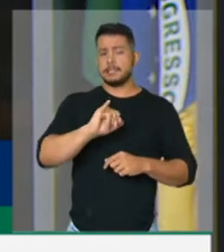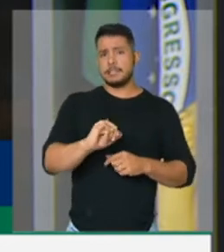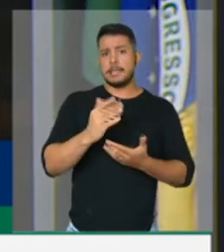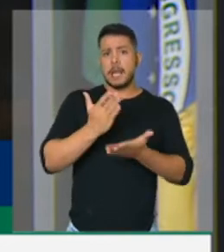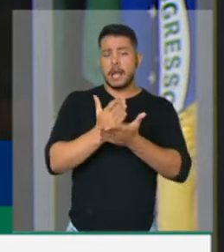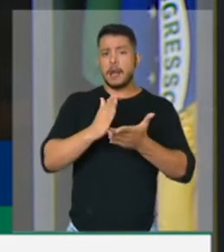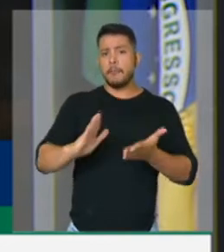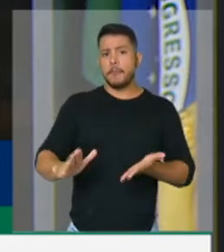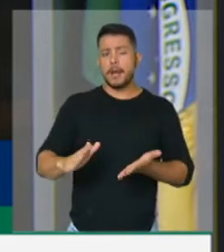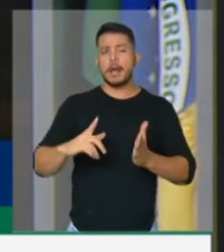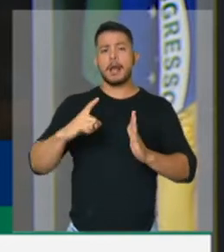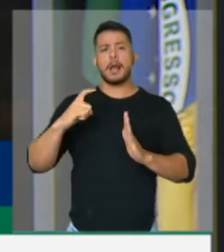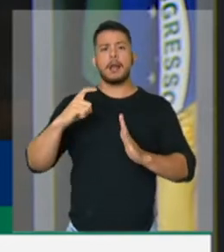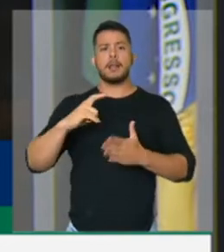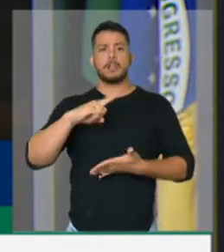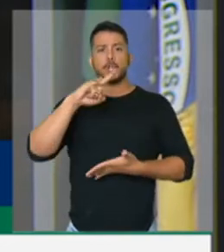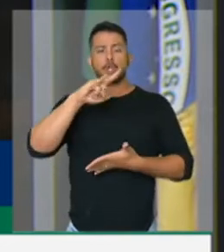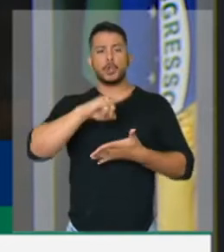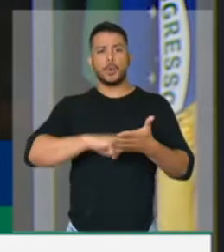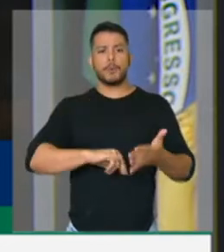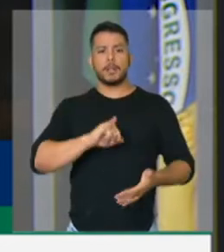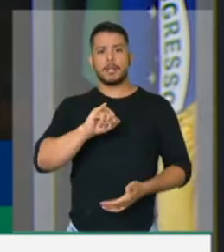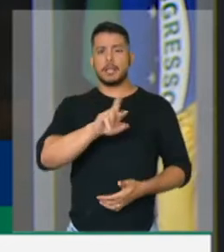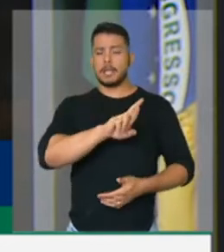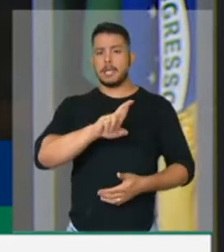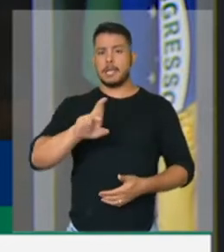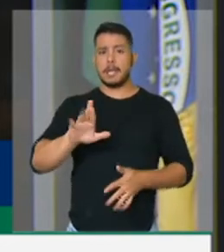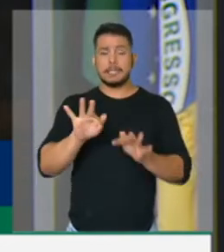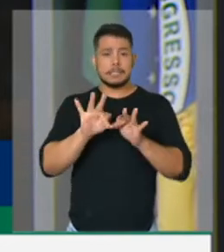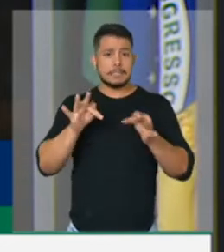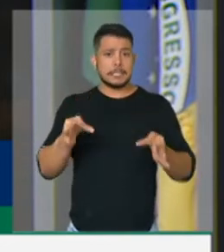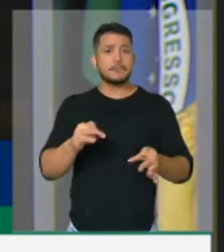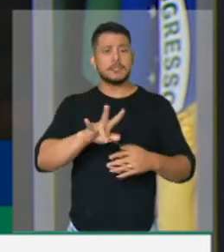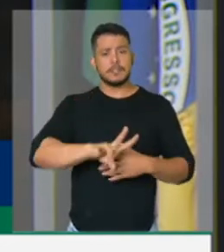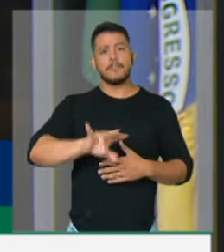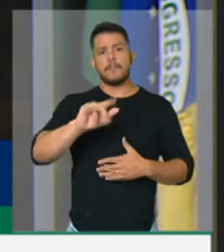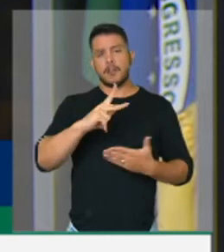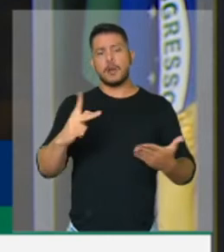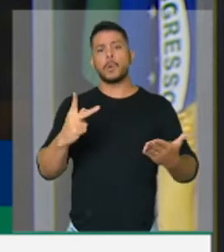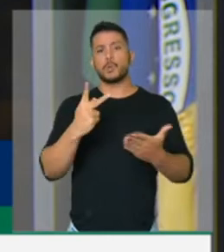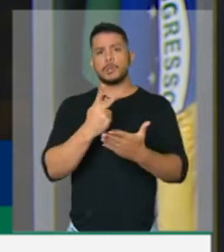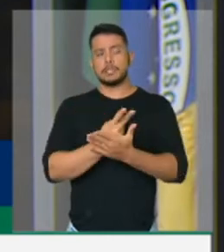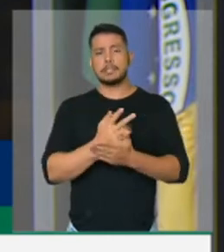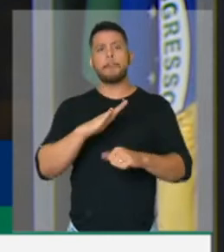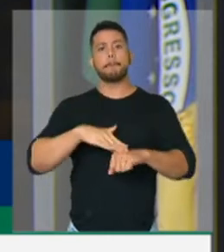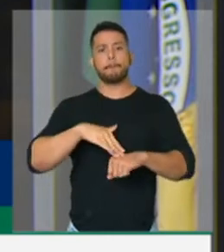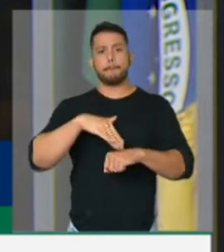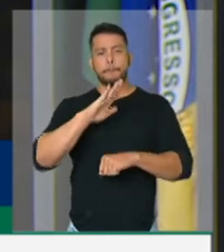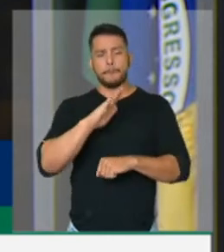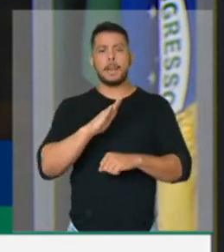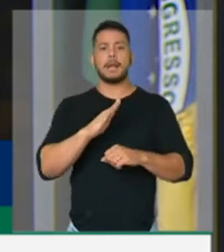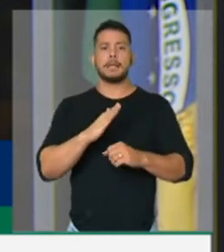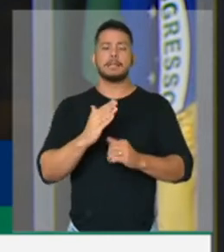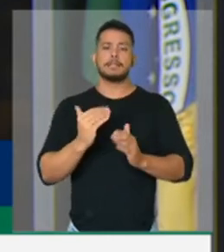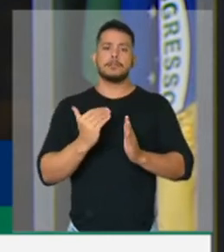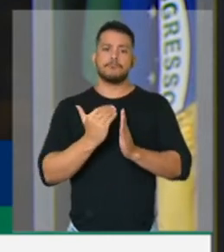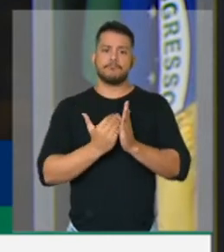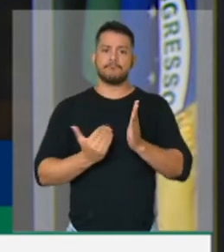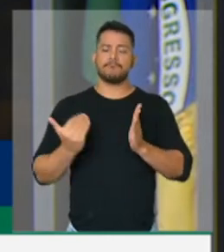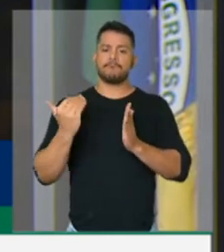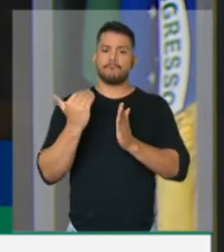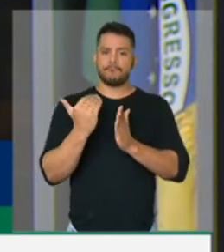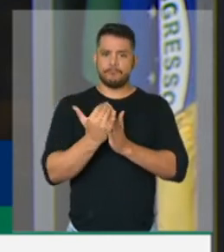simplificada vai elevar os impostos para a grande maioria dos contribuintes. Claro, nada